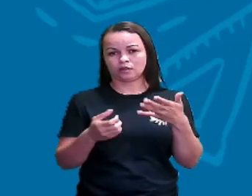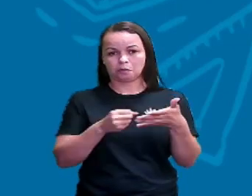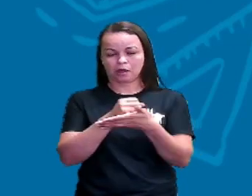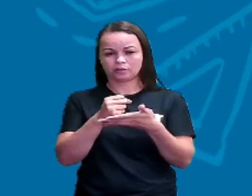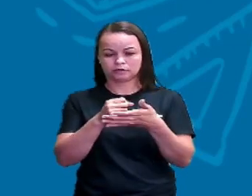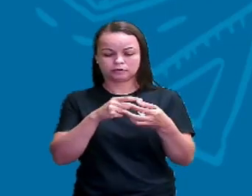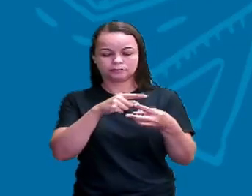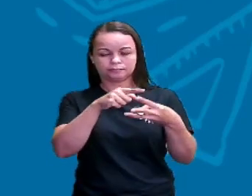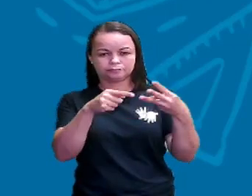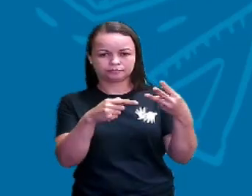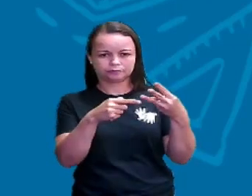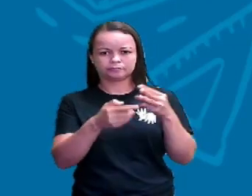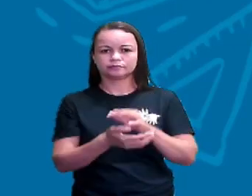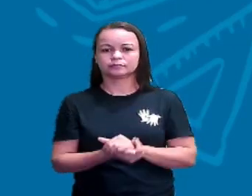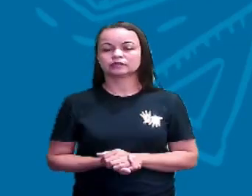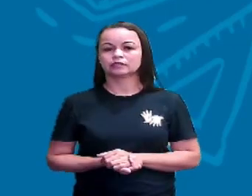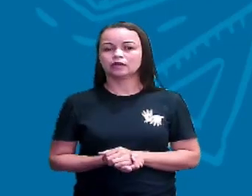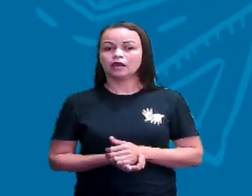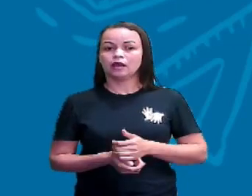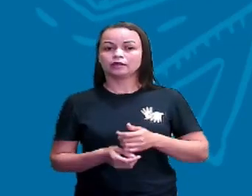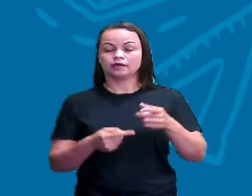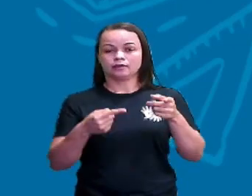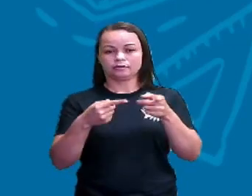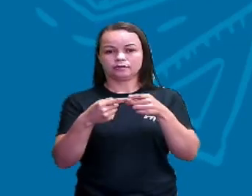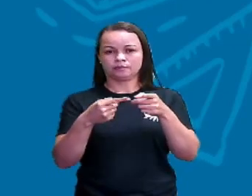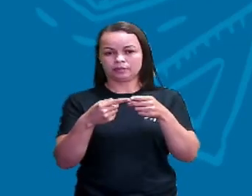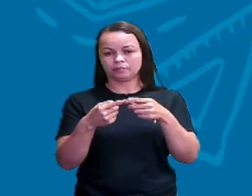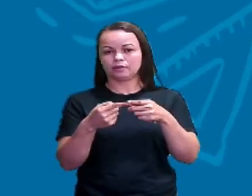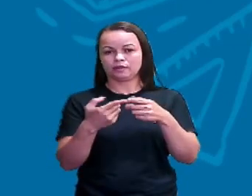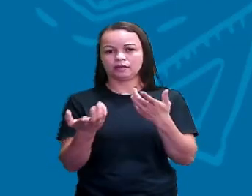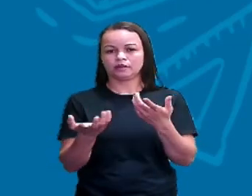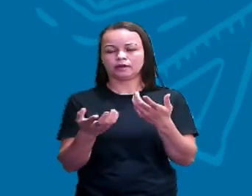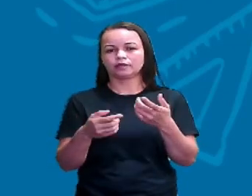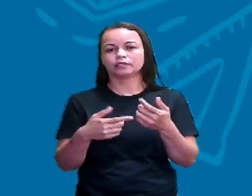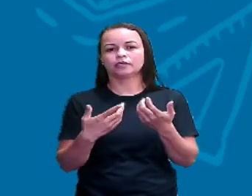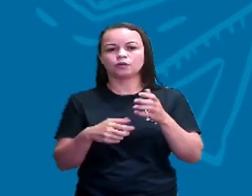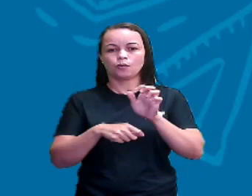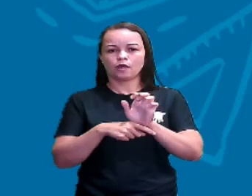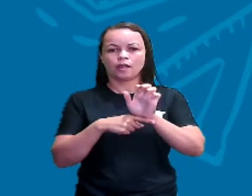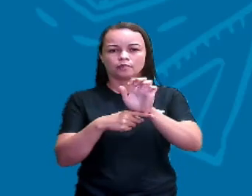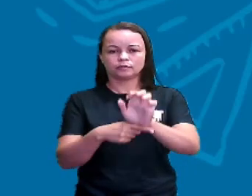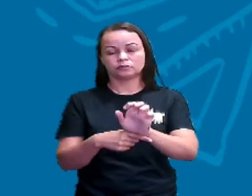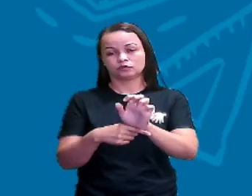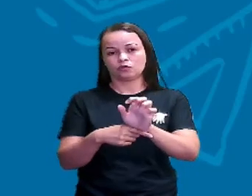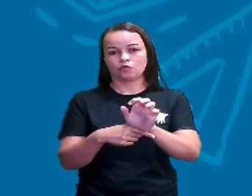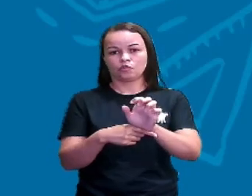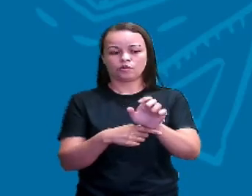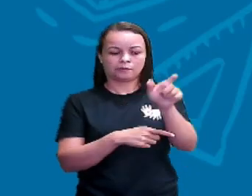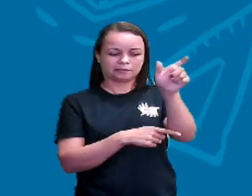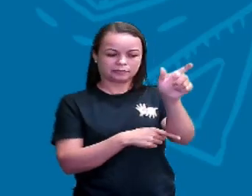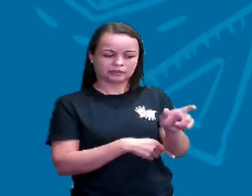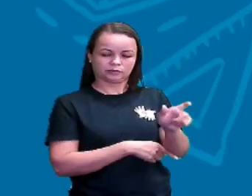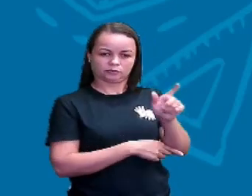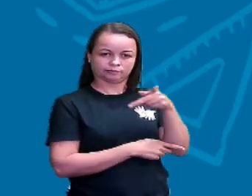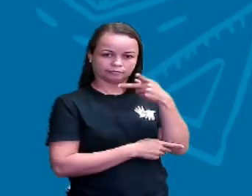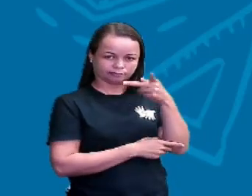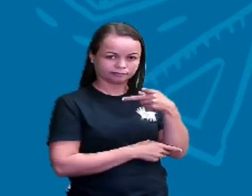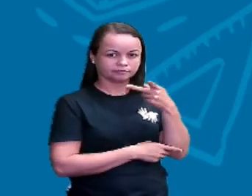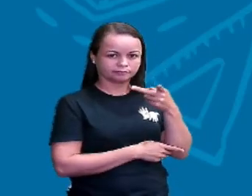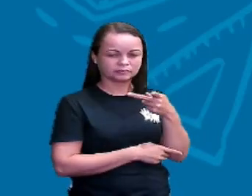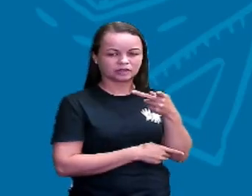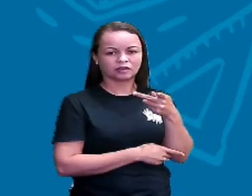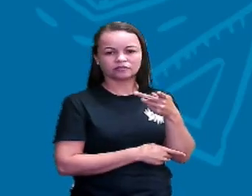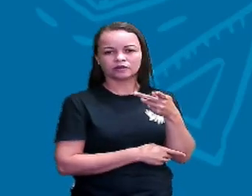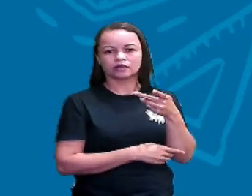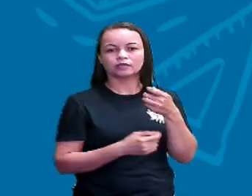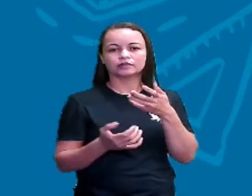basicamente três, que é a primeira pessoa, o emissor, aquele que está falando, né, aquele que